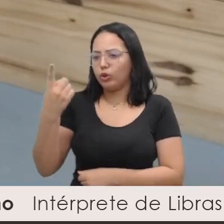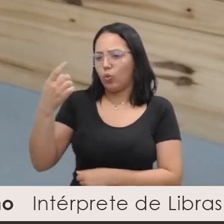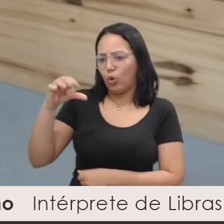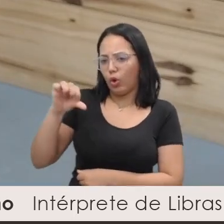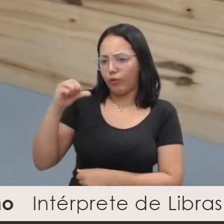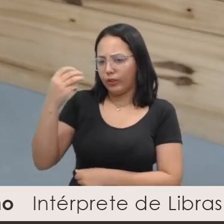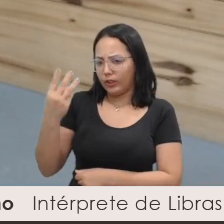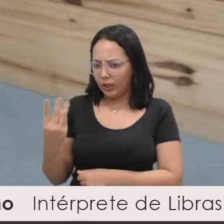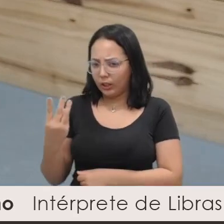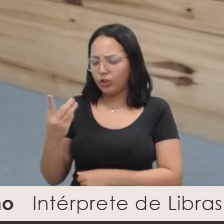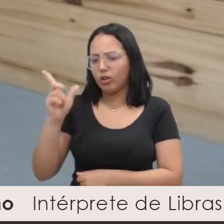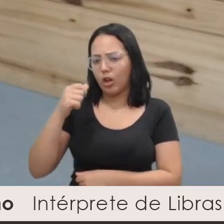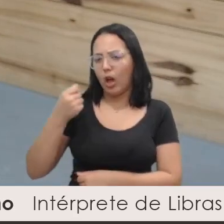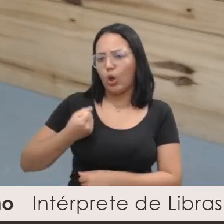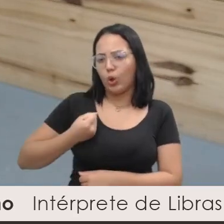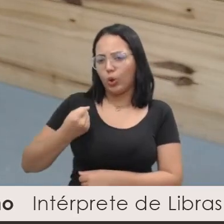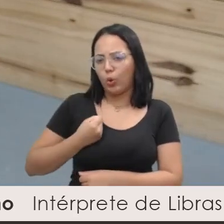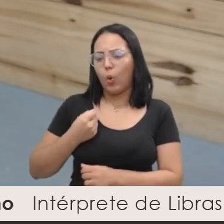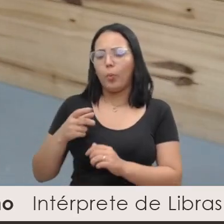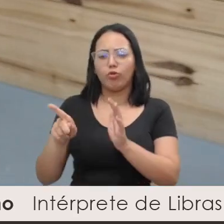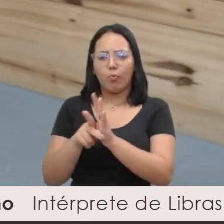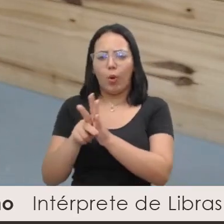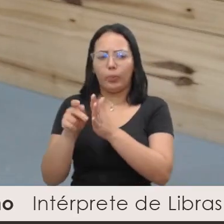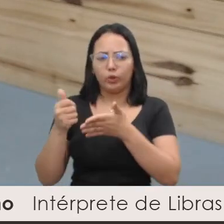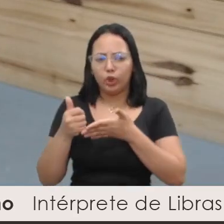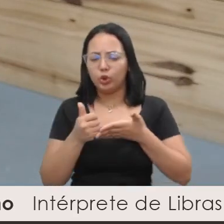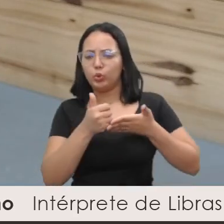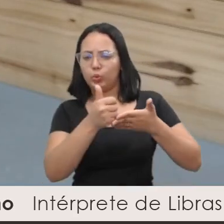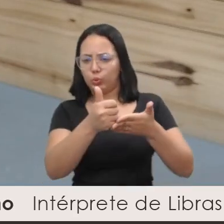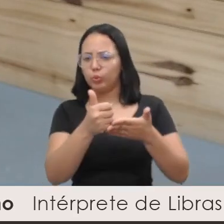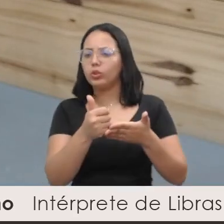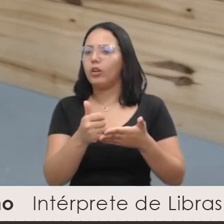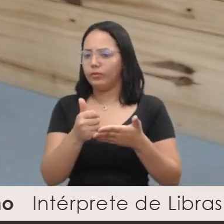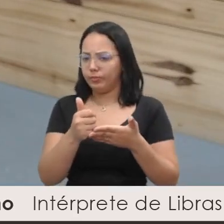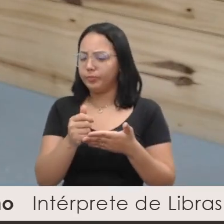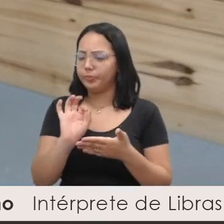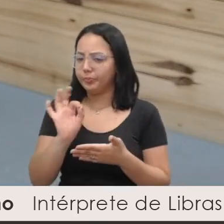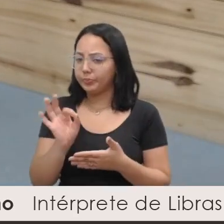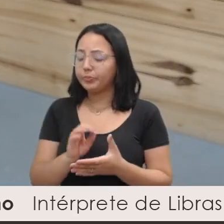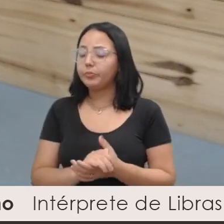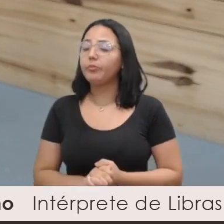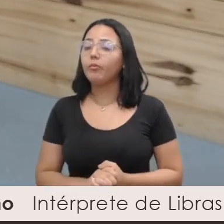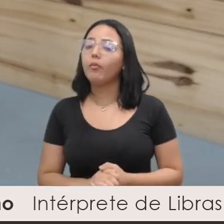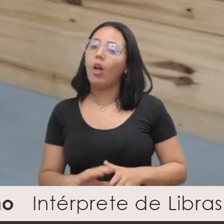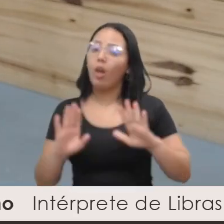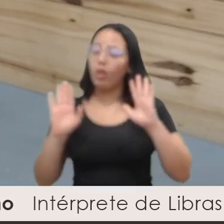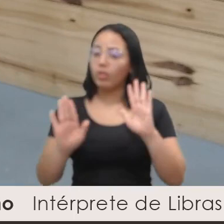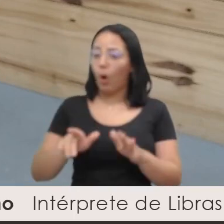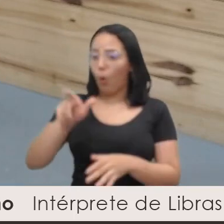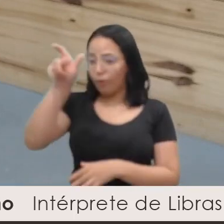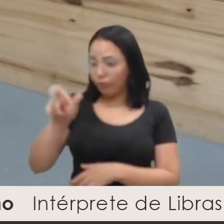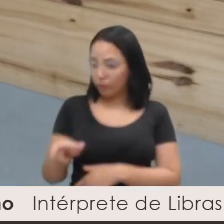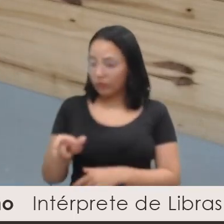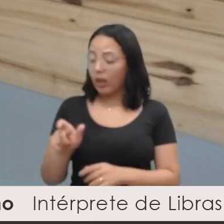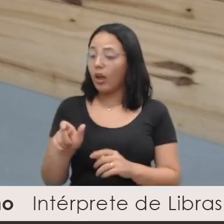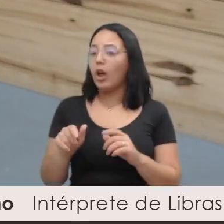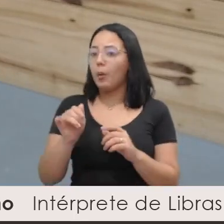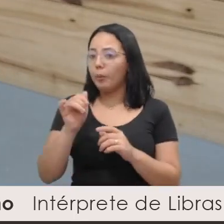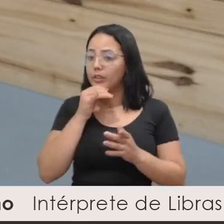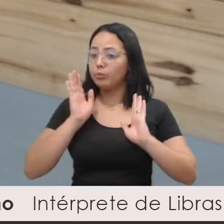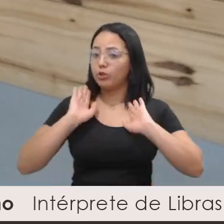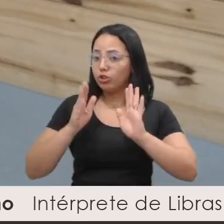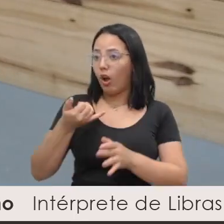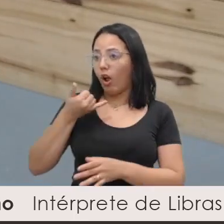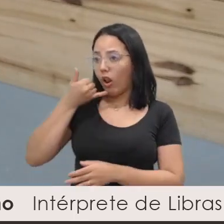193, fundos de resgate, né, de primeiro socorro, né, aí você está fazendo já